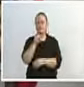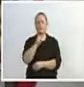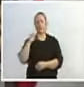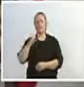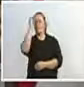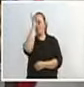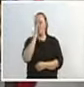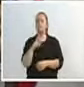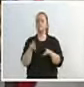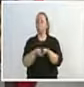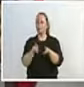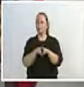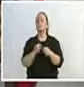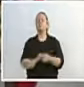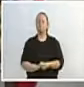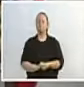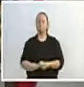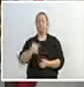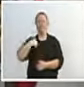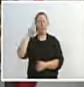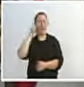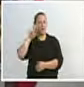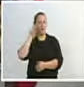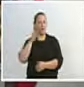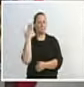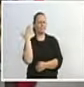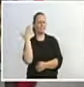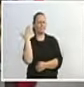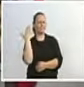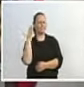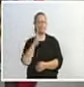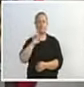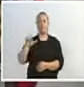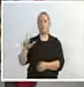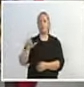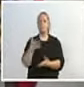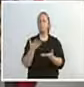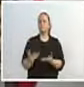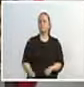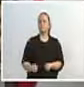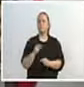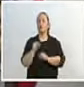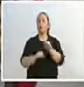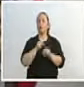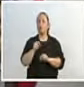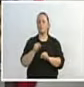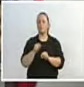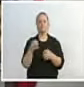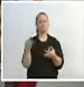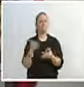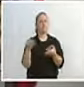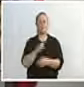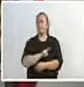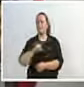Eu lembro-me muito bem que Blumenau assumiu, já na década de 80, de 90, Blumenau assumiu a gestão plena em saúde, vereador Evelyn.